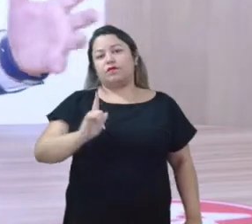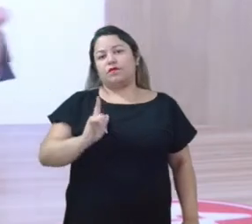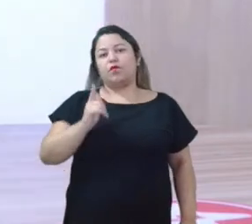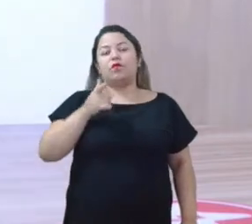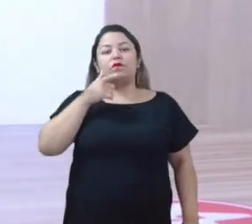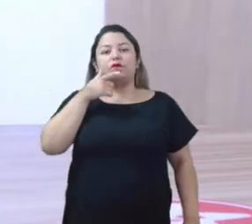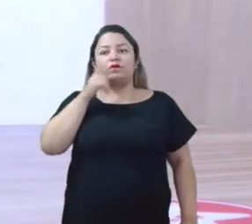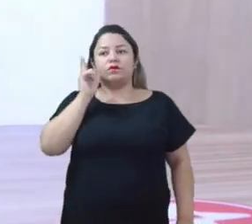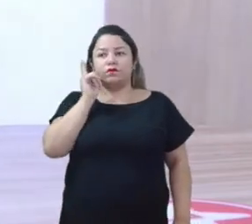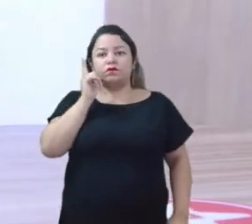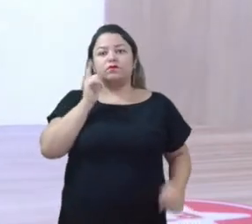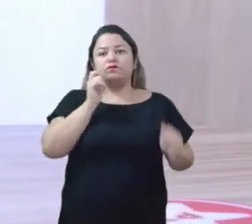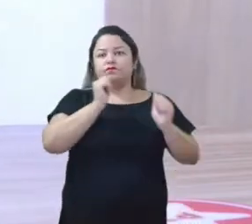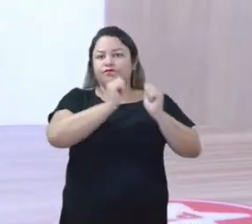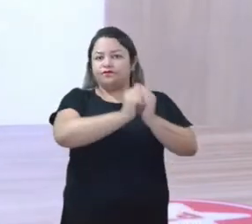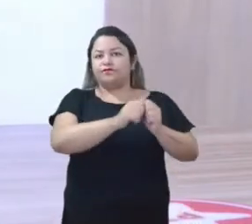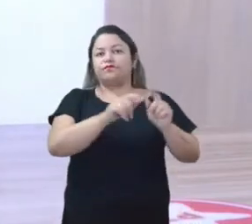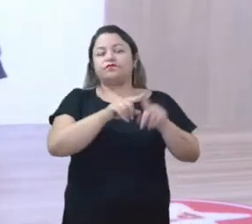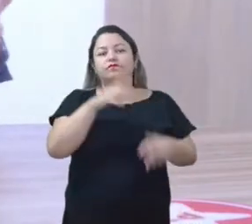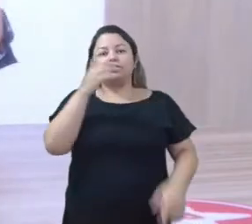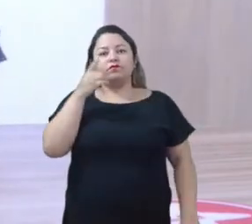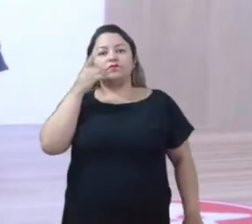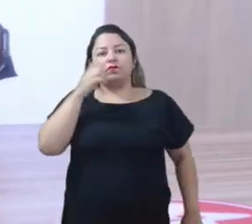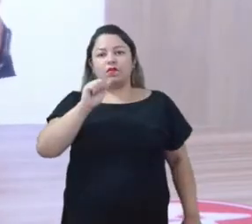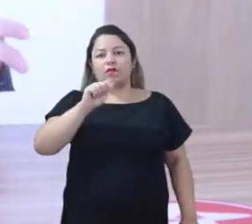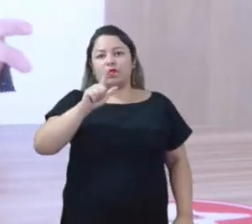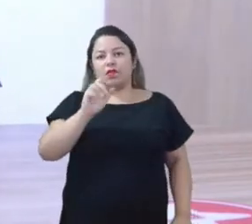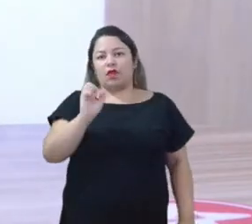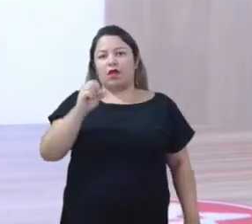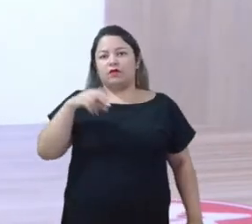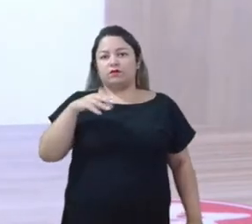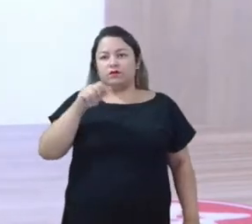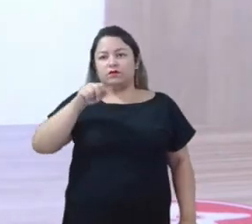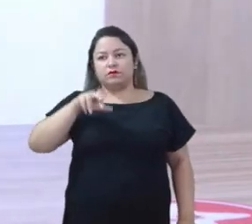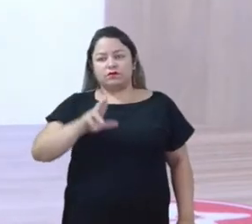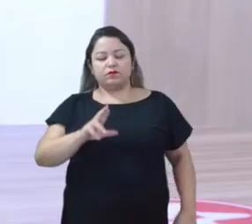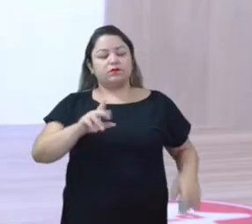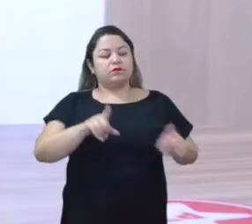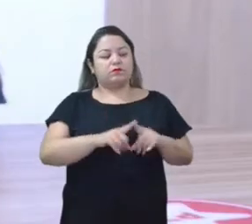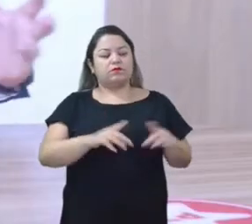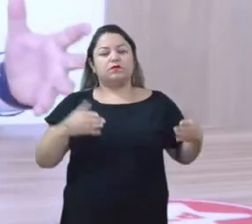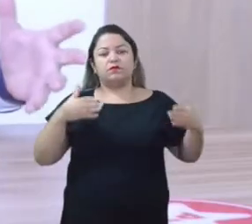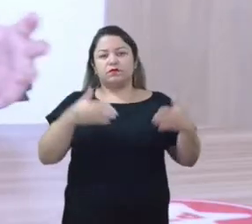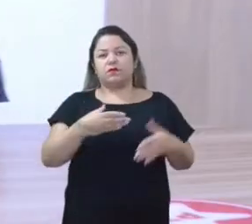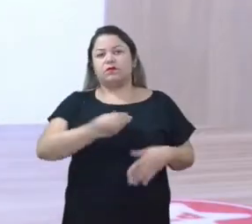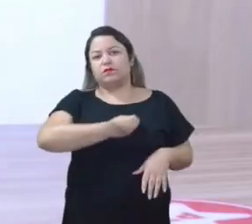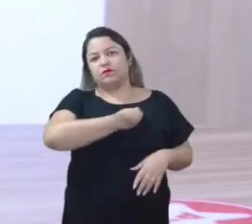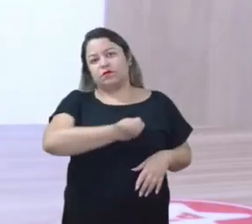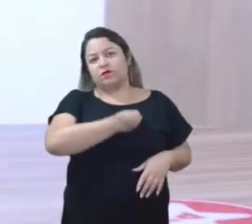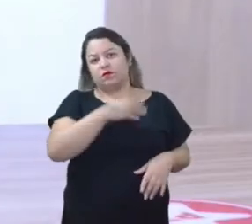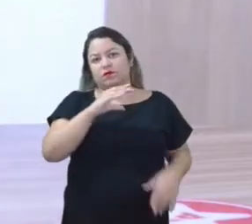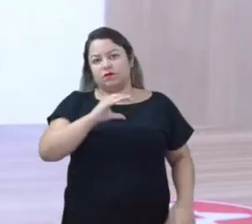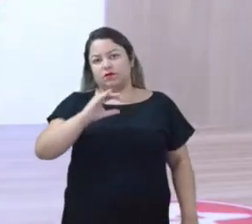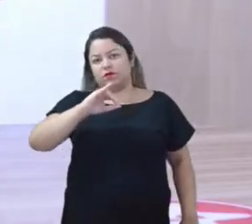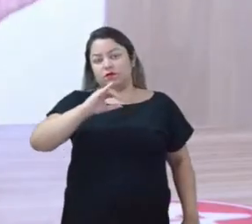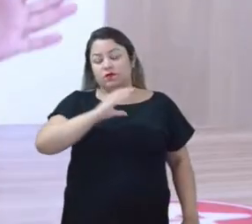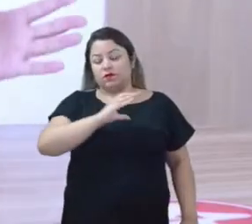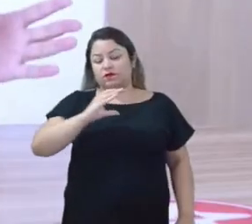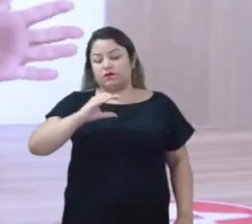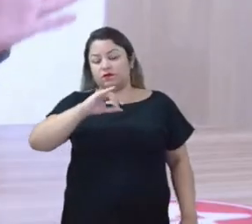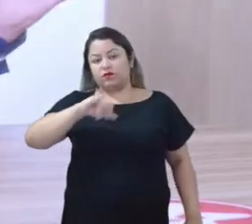ontem, eu juntamente com o deputado Alencar Braga, que é membro titular da CCJ,